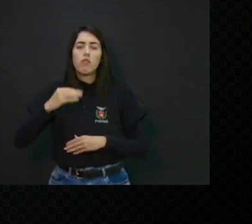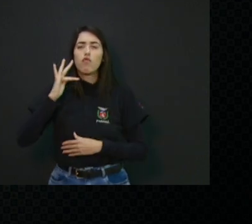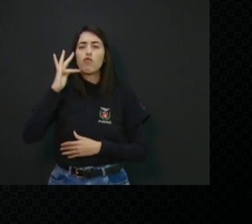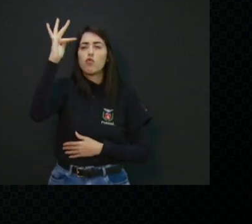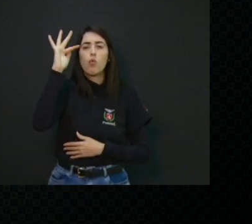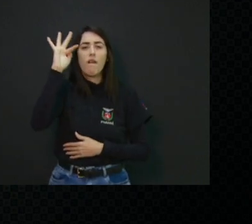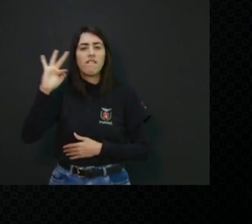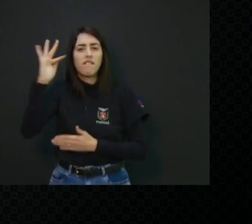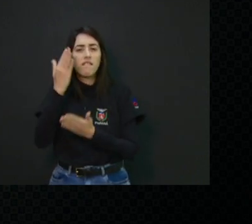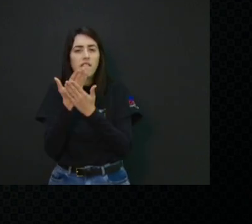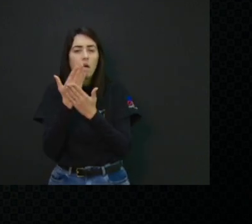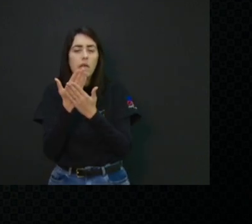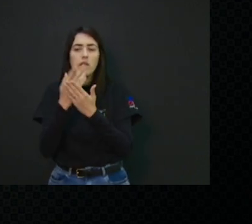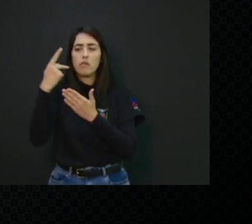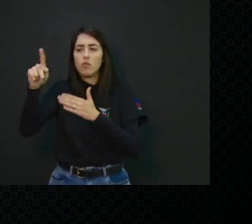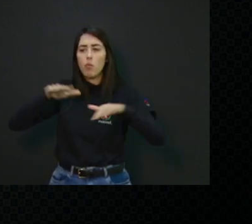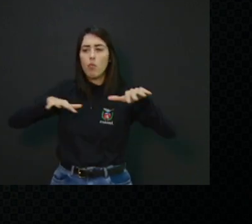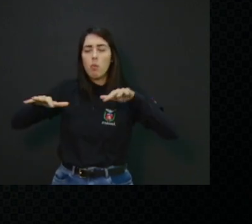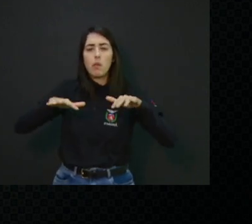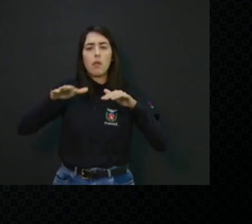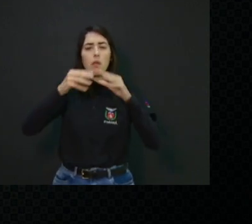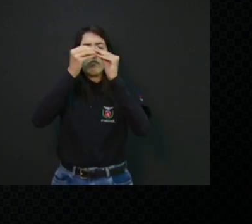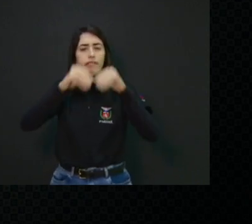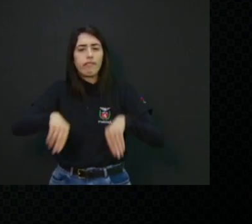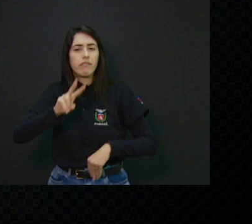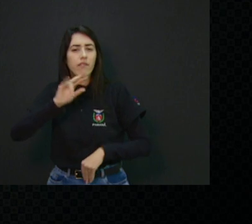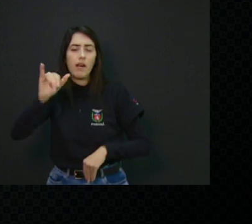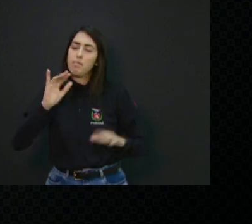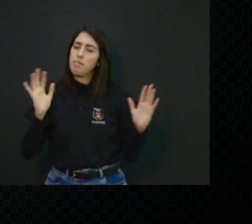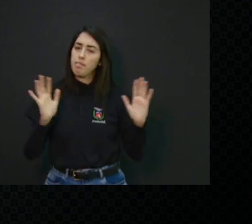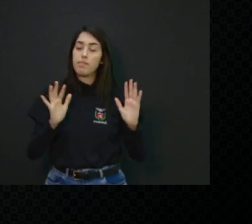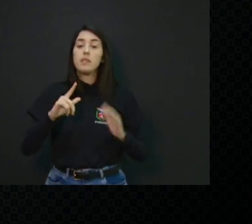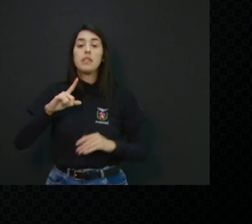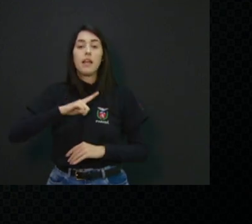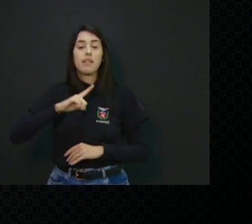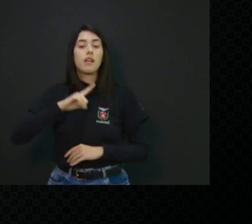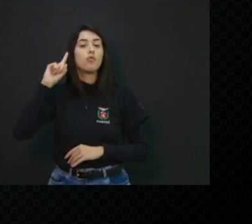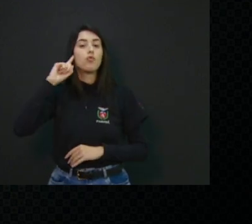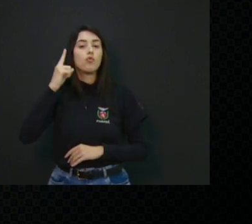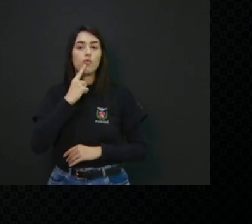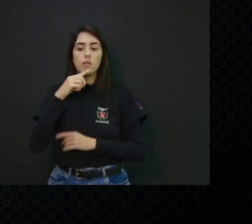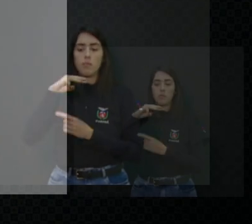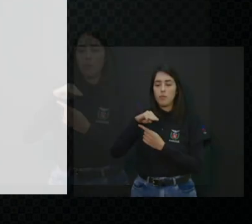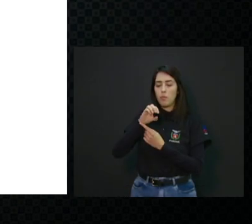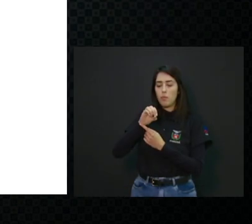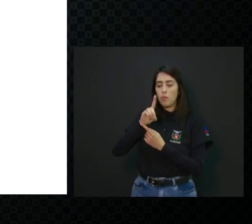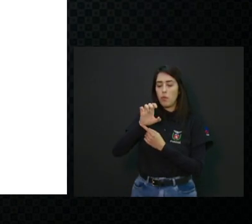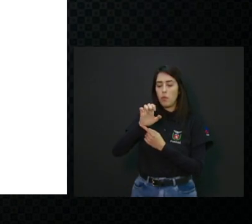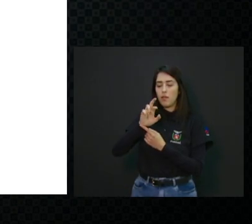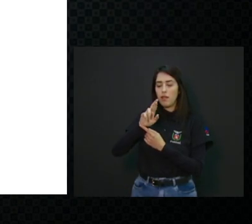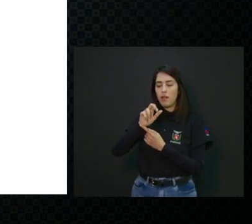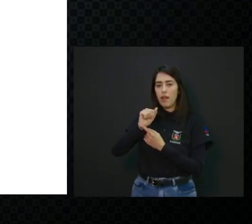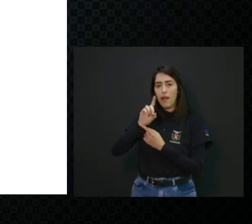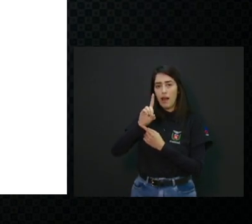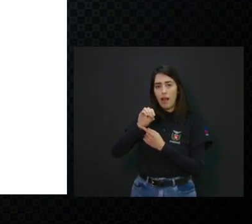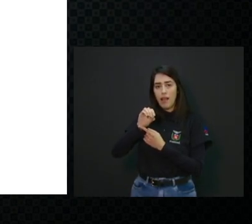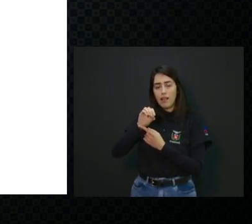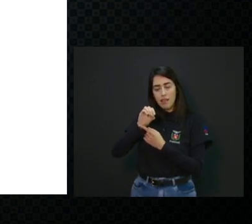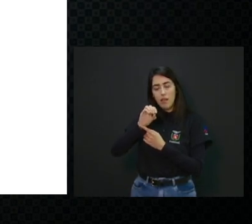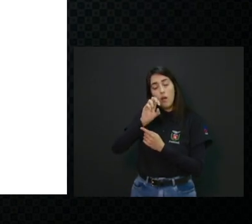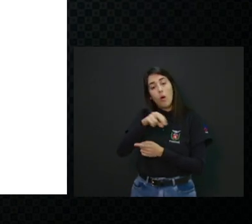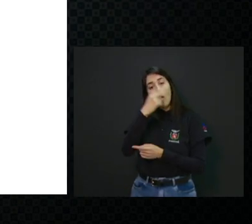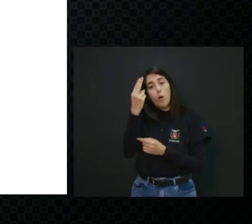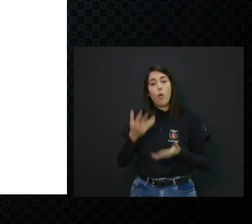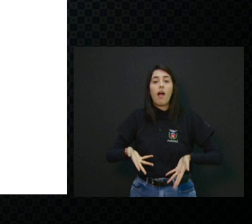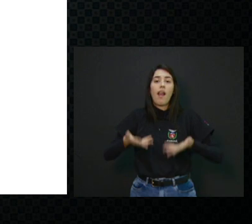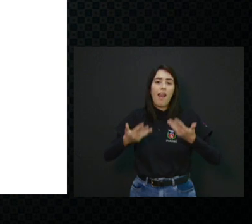a comunicação desse sujeito. Nós temos também a surdez moderada e ou leve com a